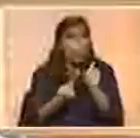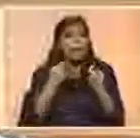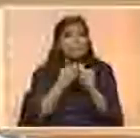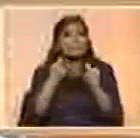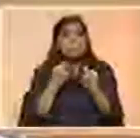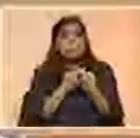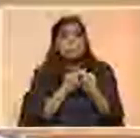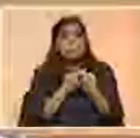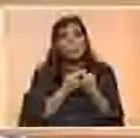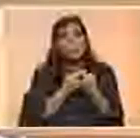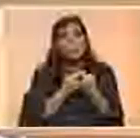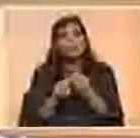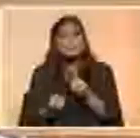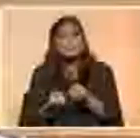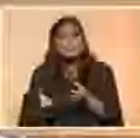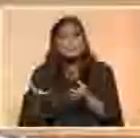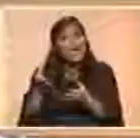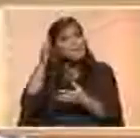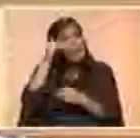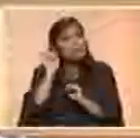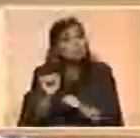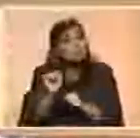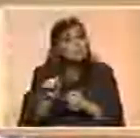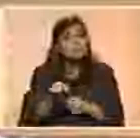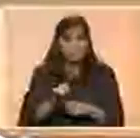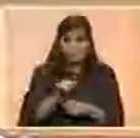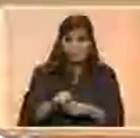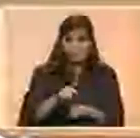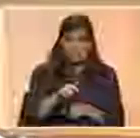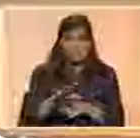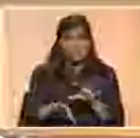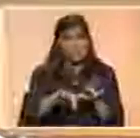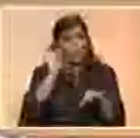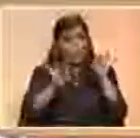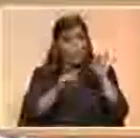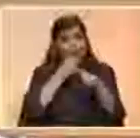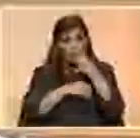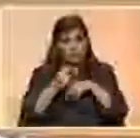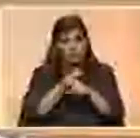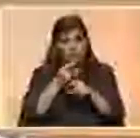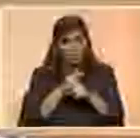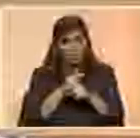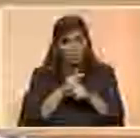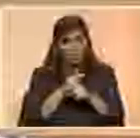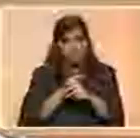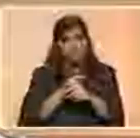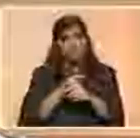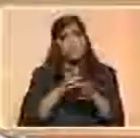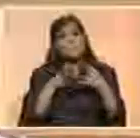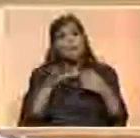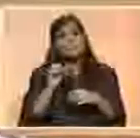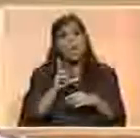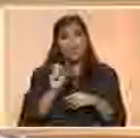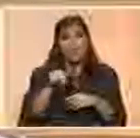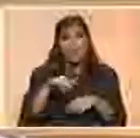de origem animal, e são também aqueles que muito provavelmente fazem as escolhas alimentares dos mais orgânicos, dos